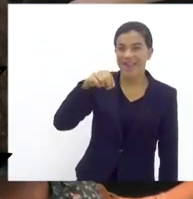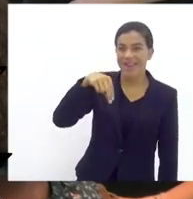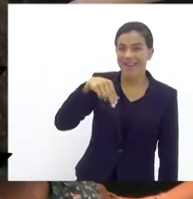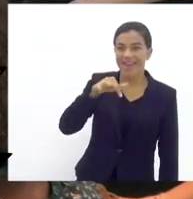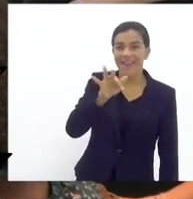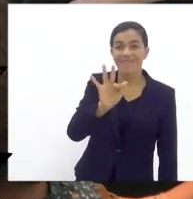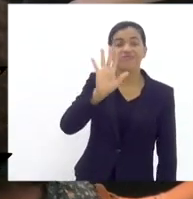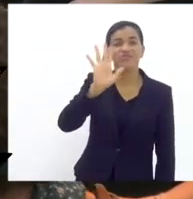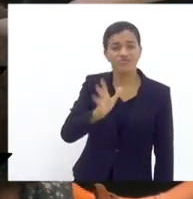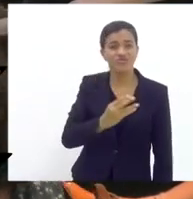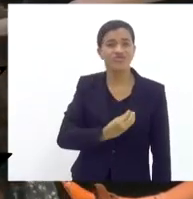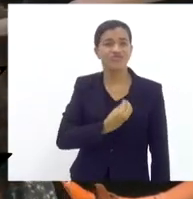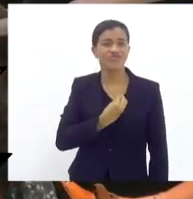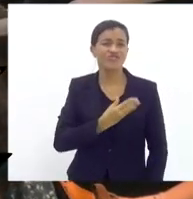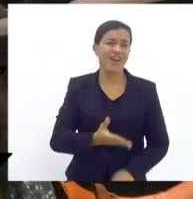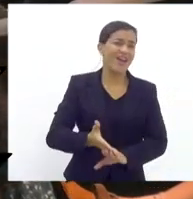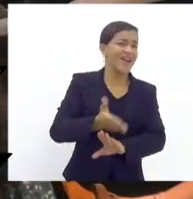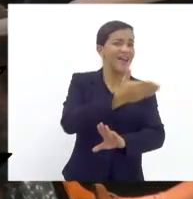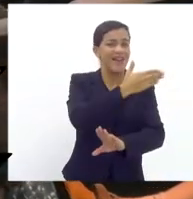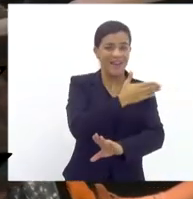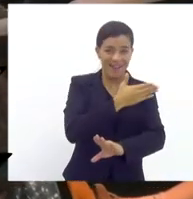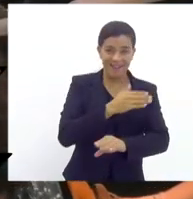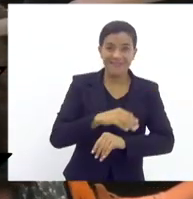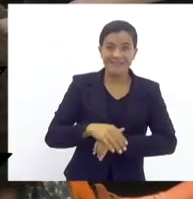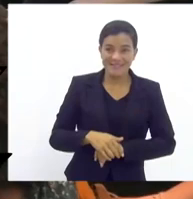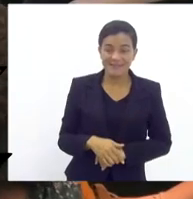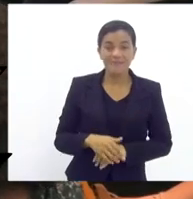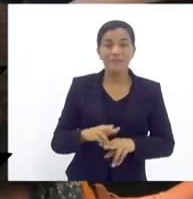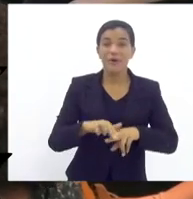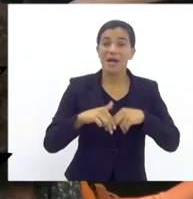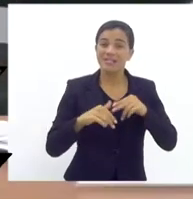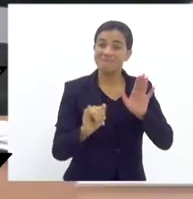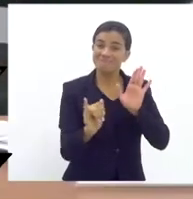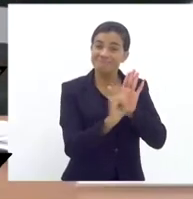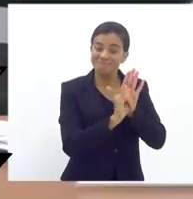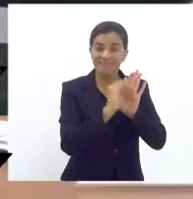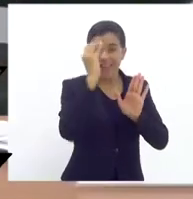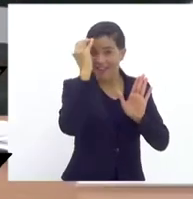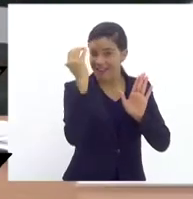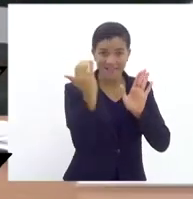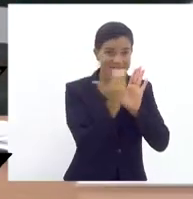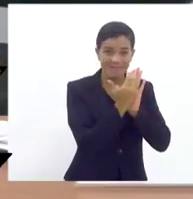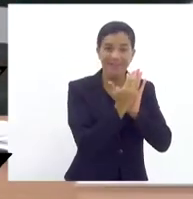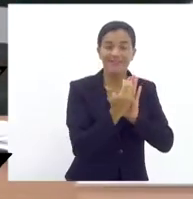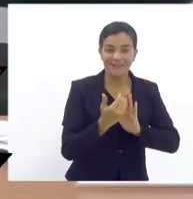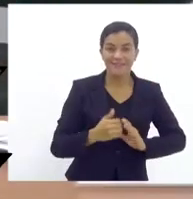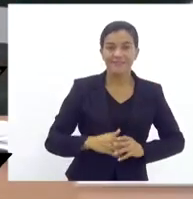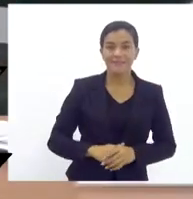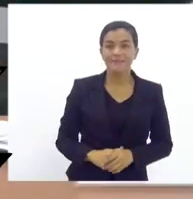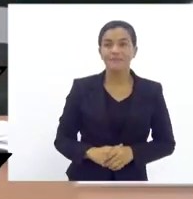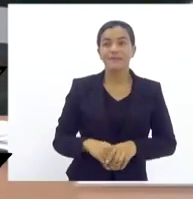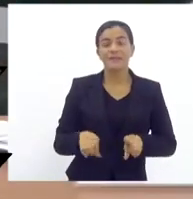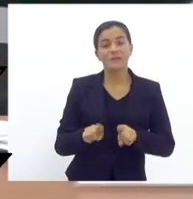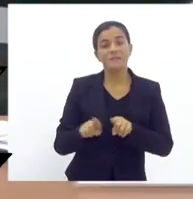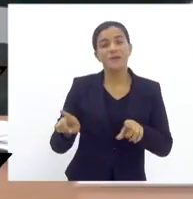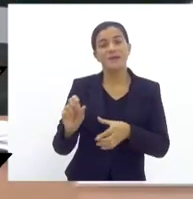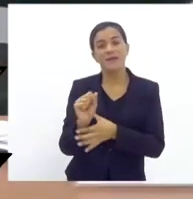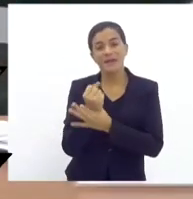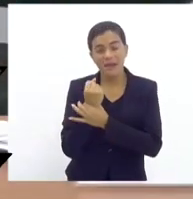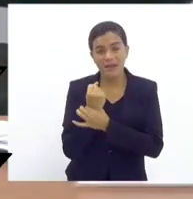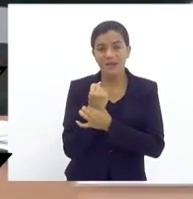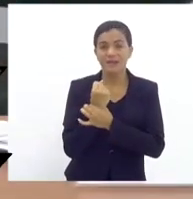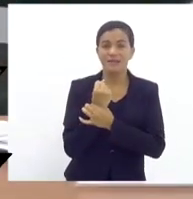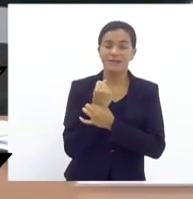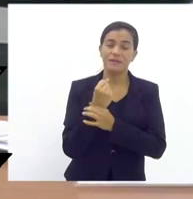lei aquilo que é a própria Universidade pela pela sua identidade já vinha produzindo e garantir também não só né